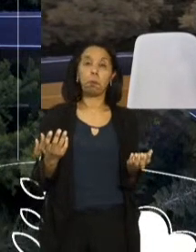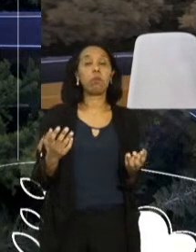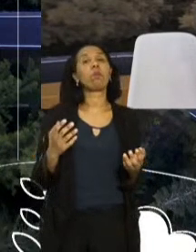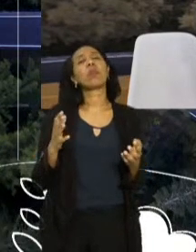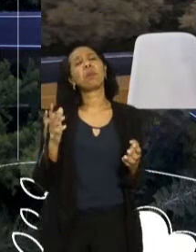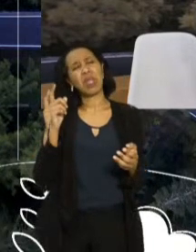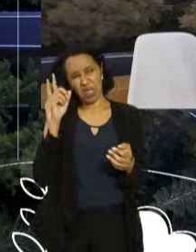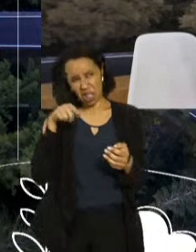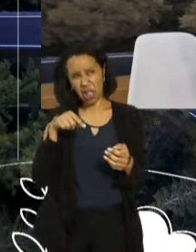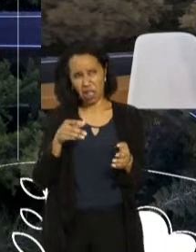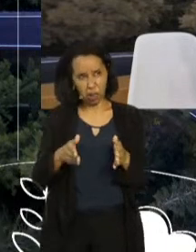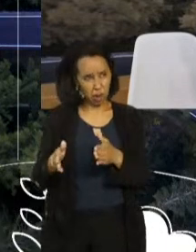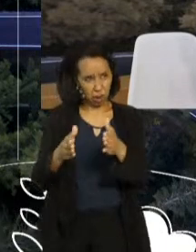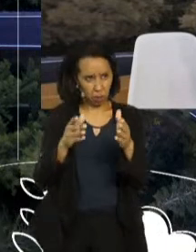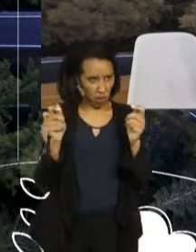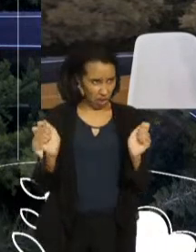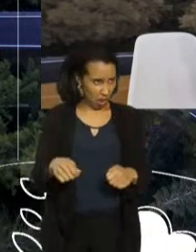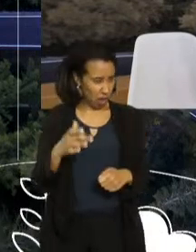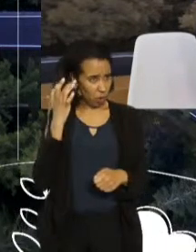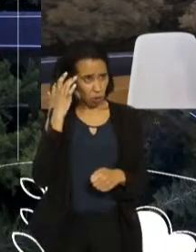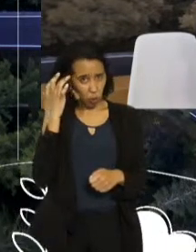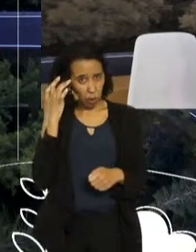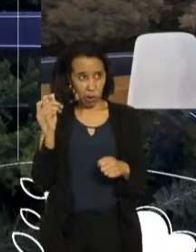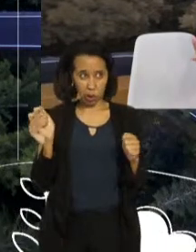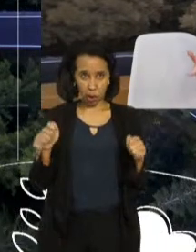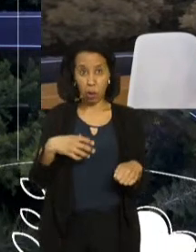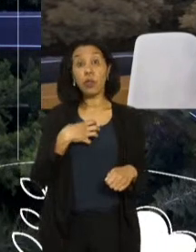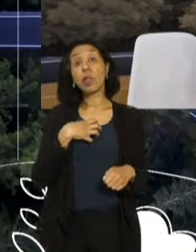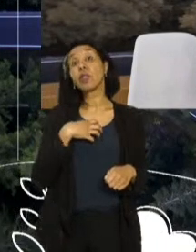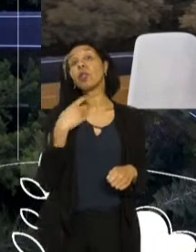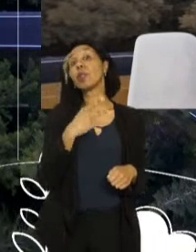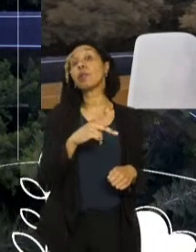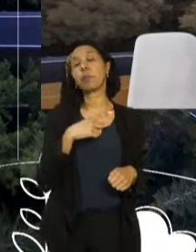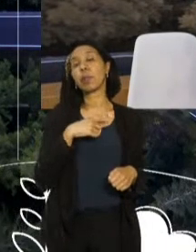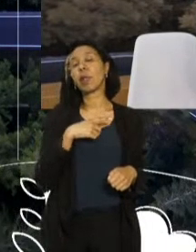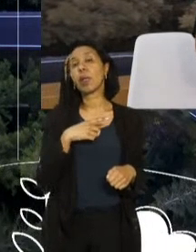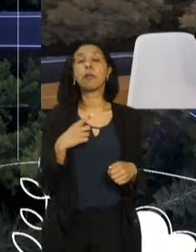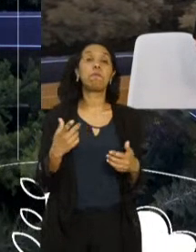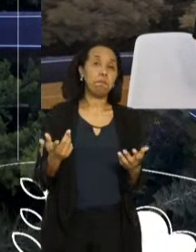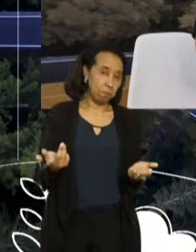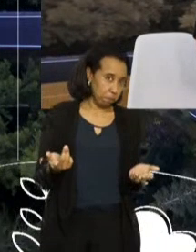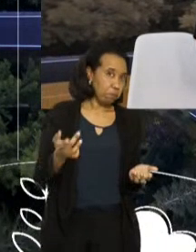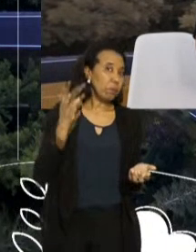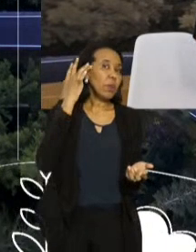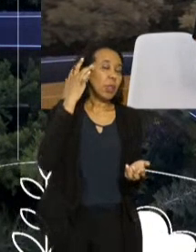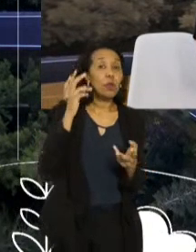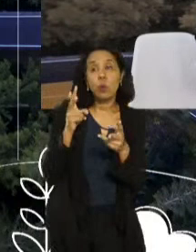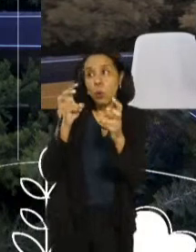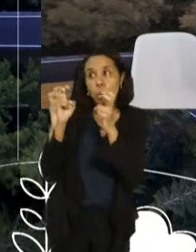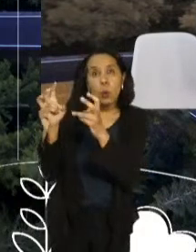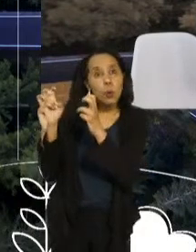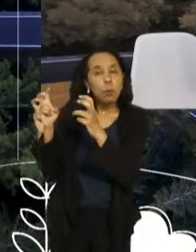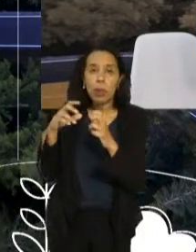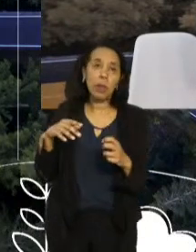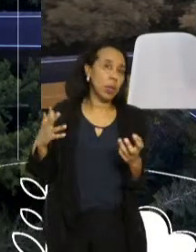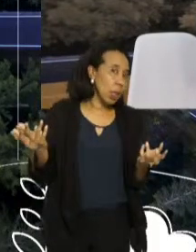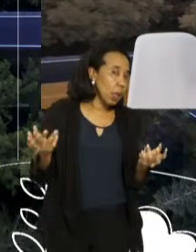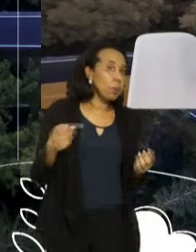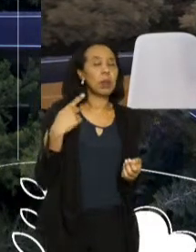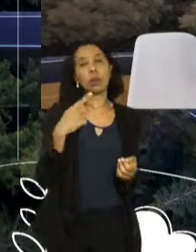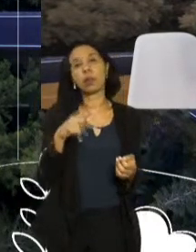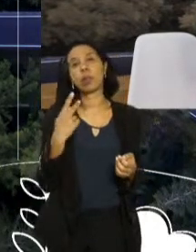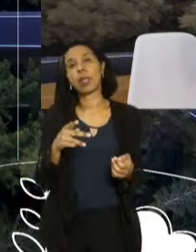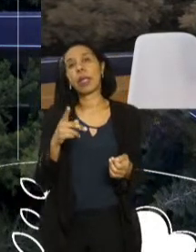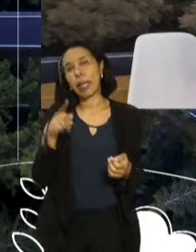esse caminho? O senhor poderia falar um pouquinho sobre o sentimento que o senhor tem sobre isso, o que o senhor percebe de forma geral? Será